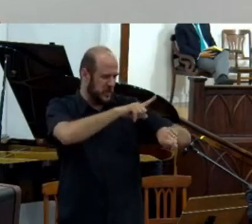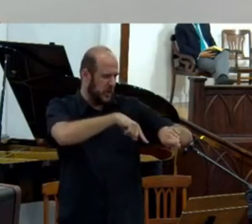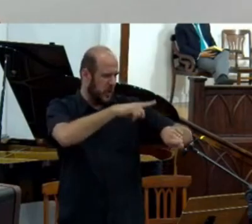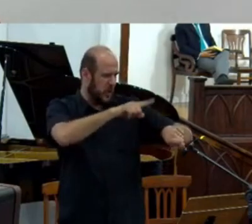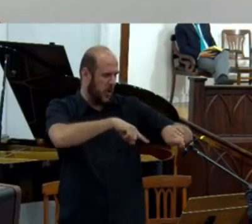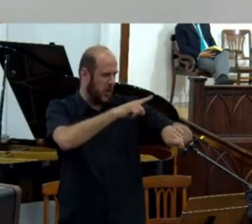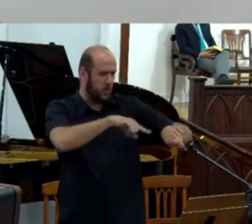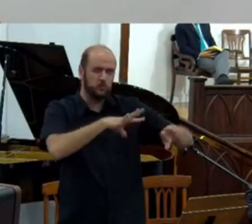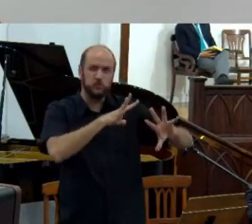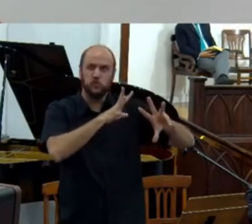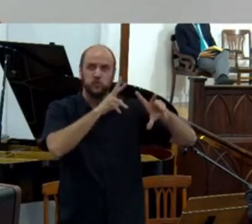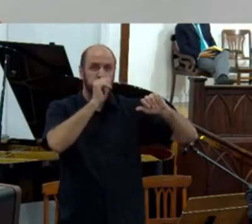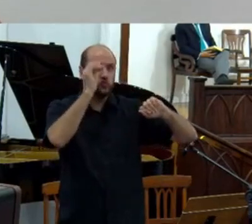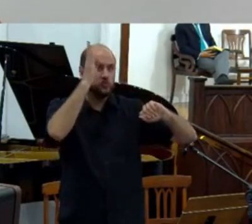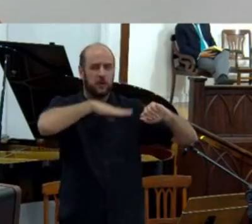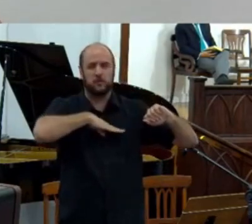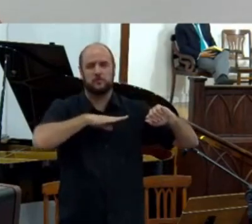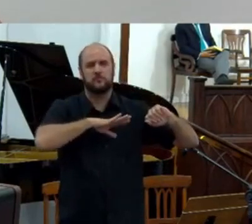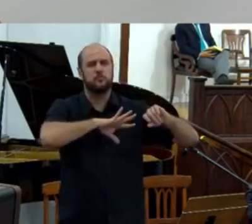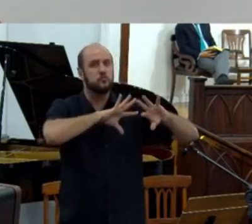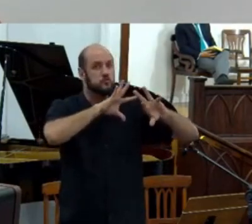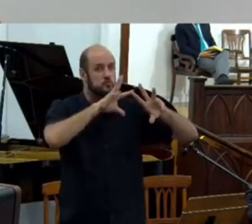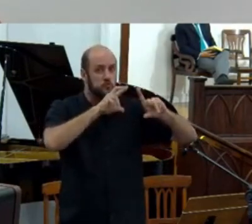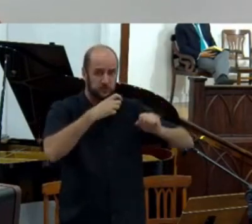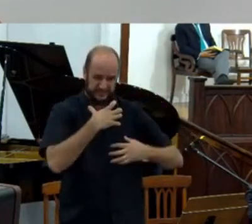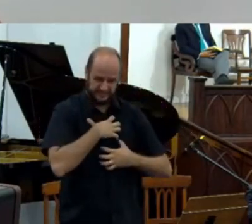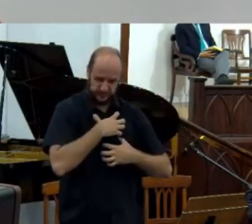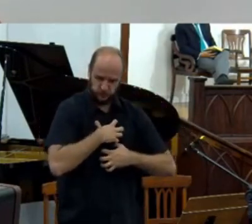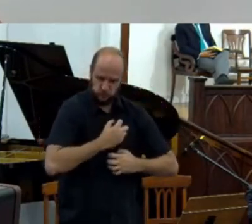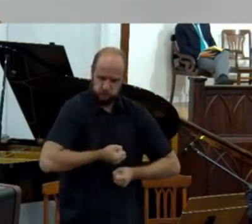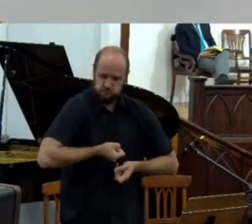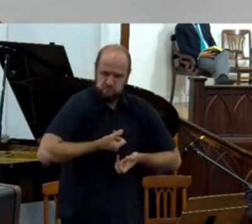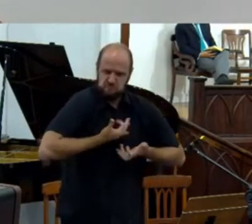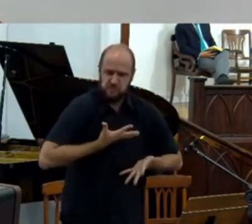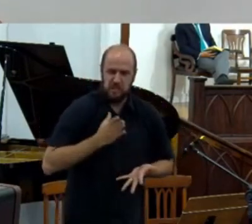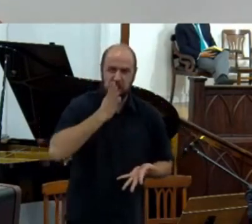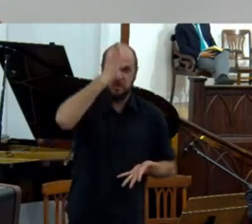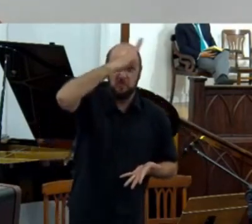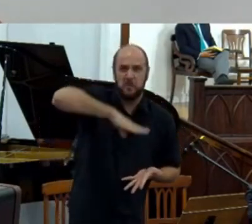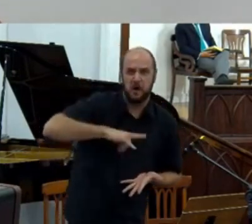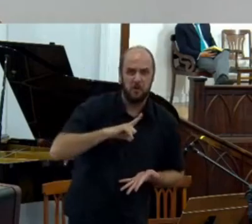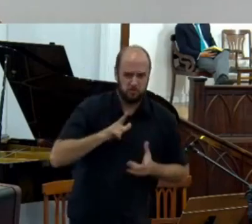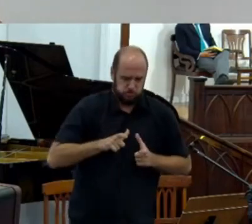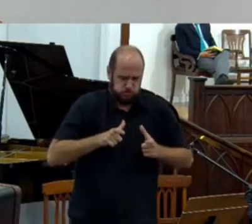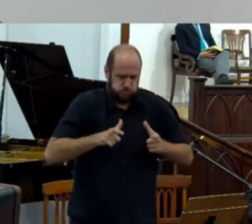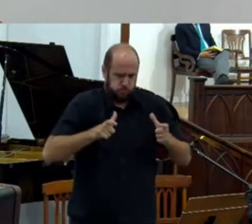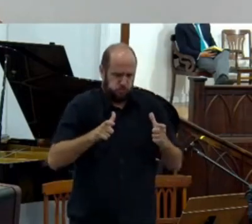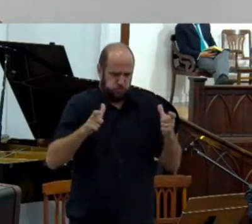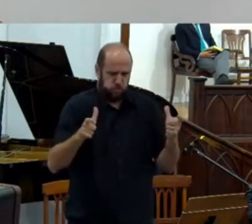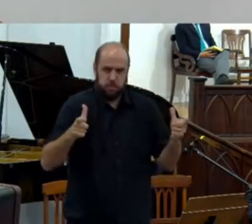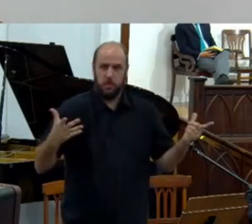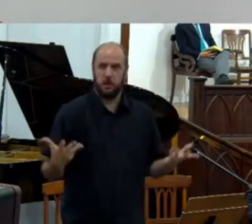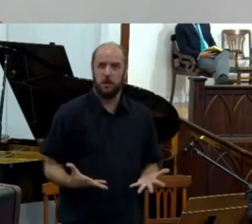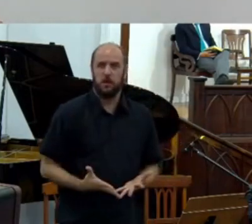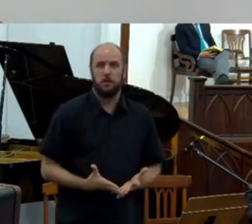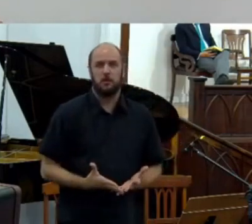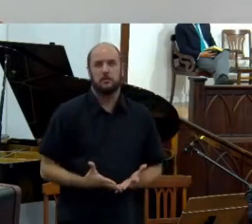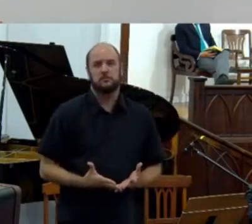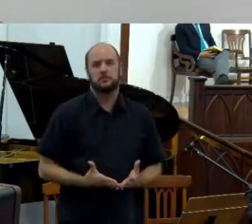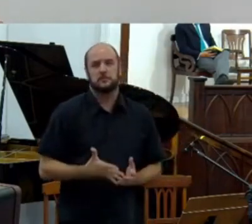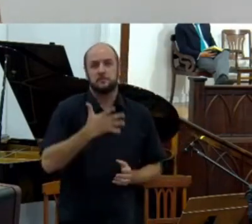pessoas que viviam naquela época eram movidas e marcadas por uma maldade que só aumentava. Mas essas pessoas